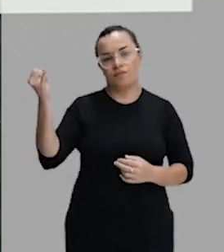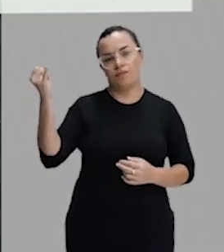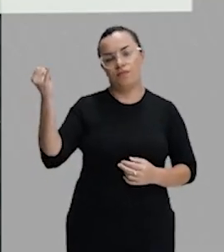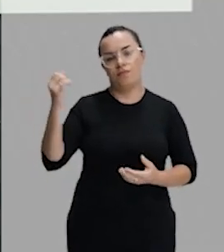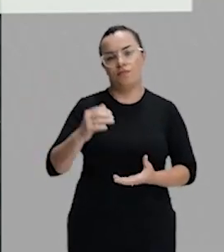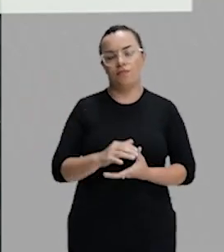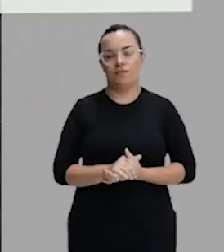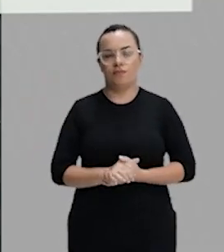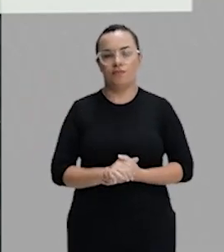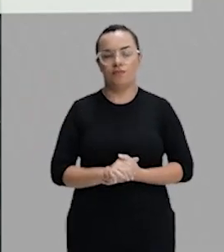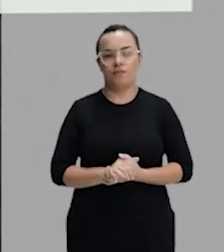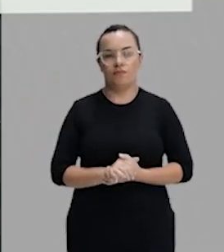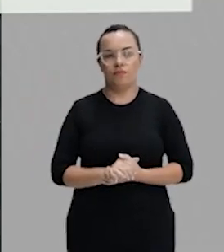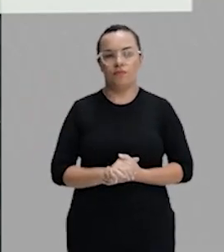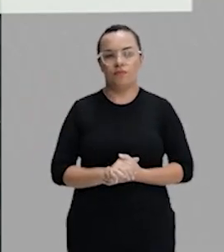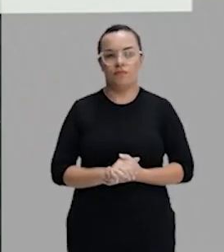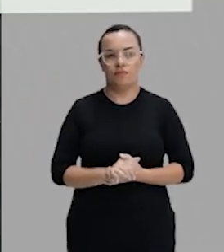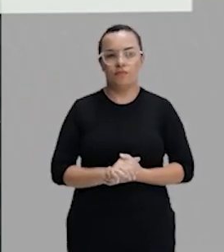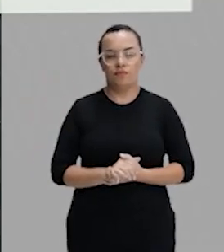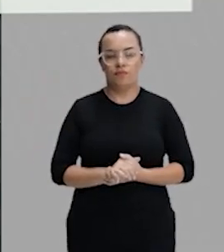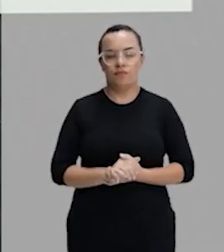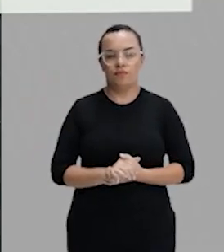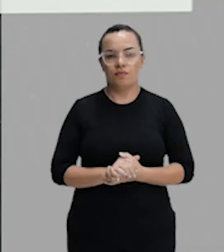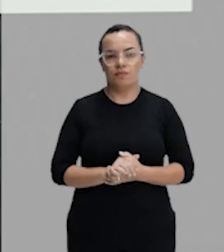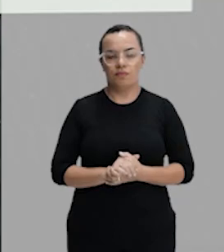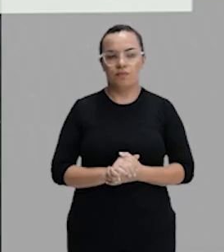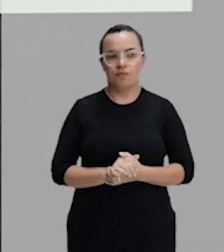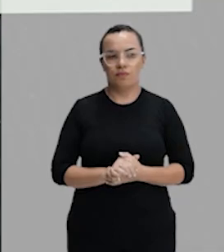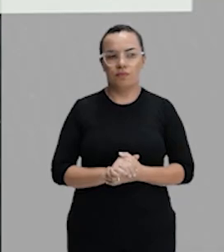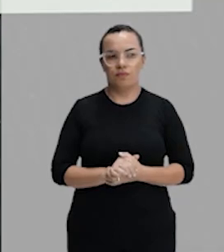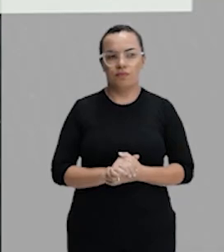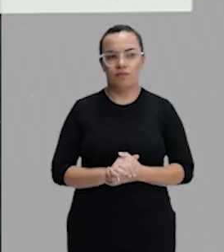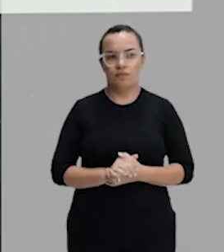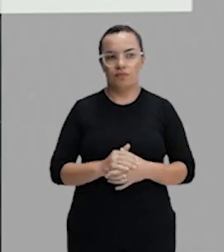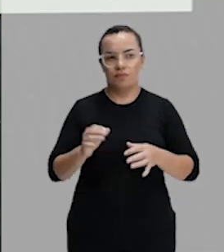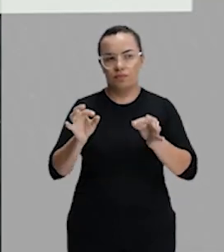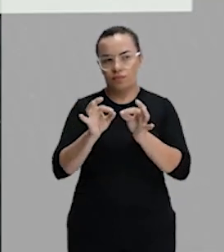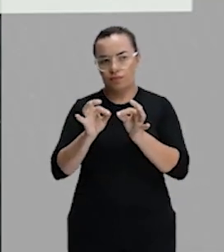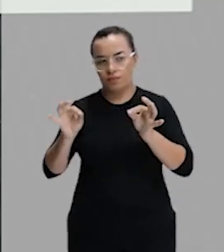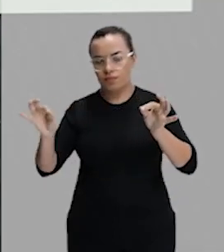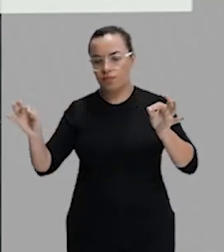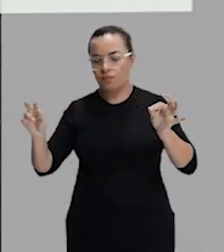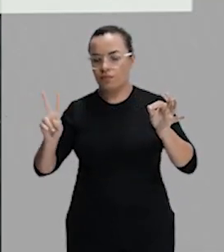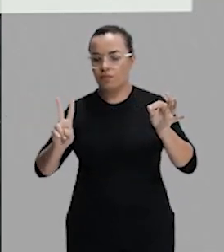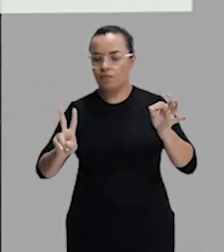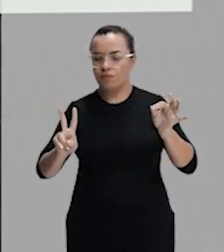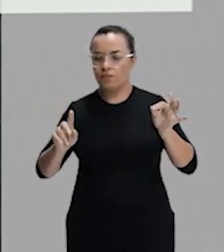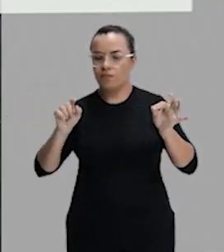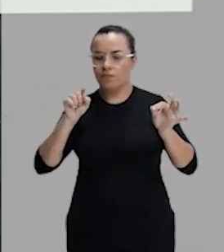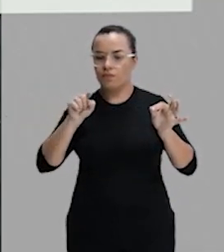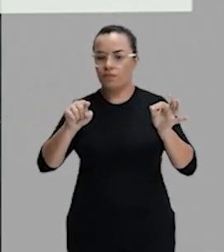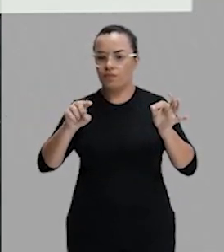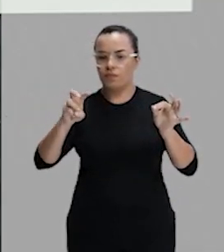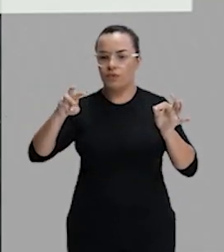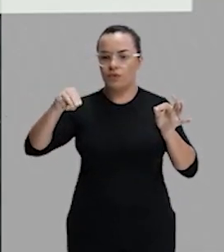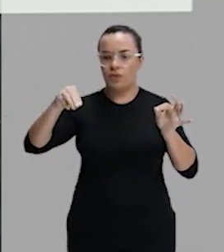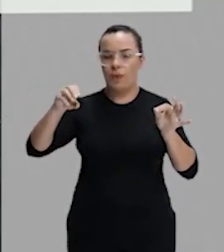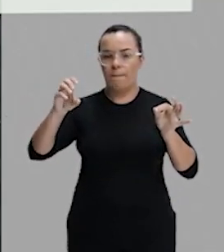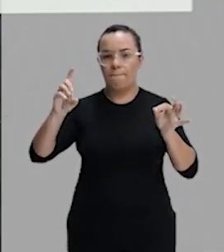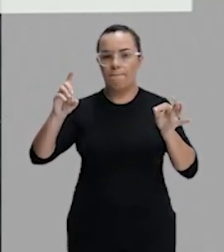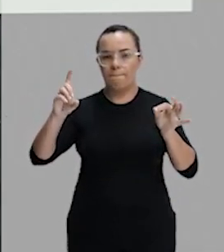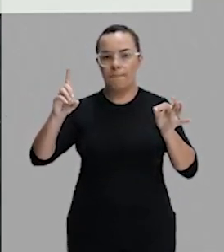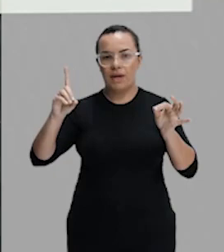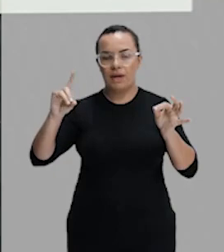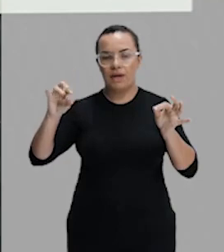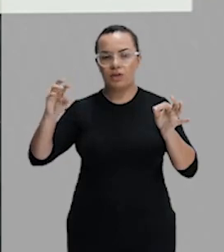desse parâmetro é que esse vértice aqui é o ponto médio dessa distância aqui, ó.